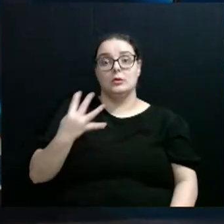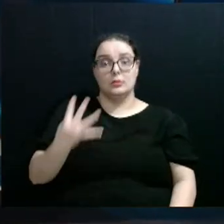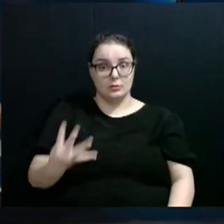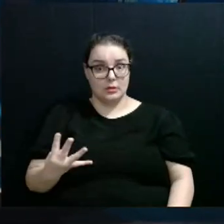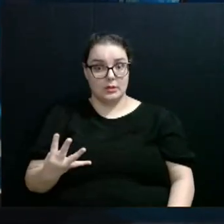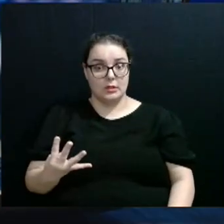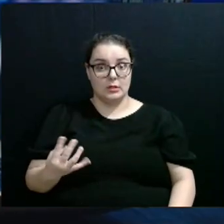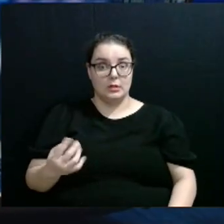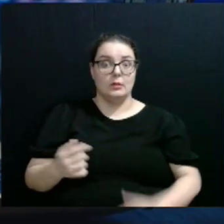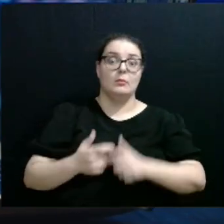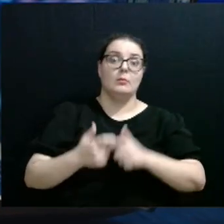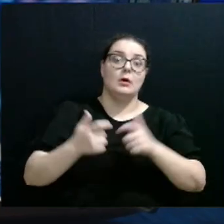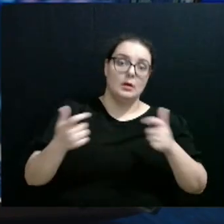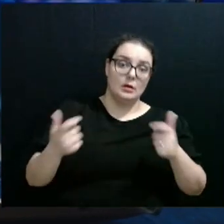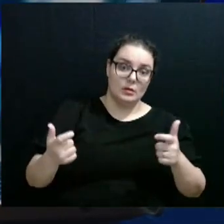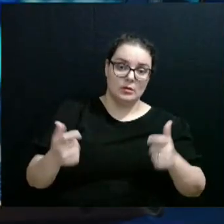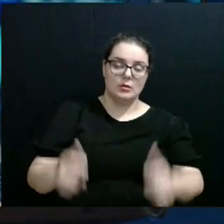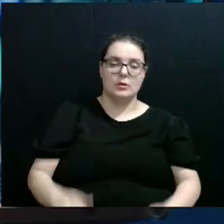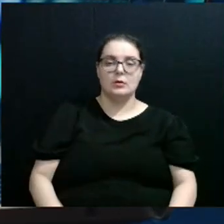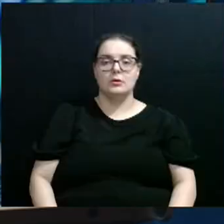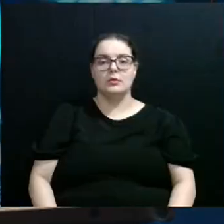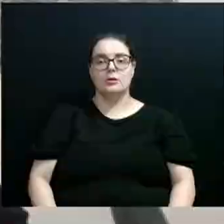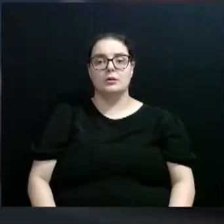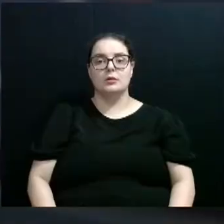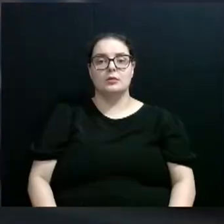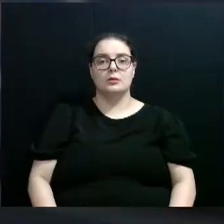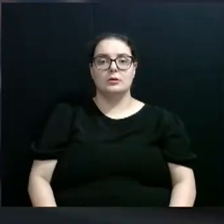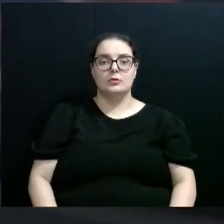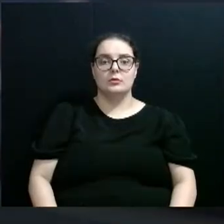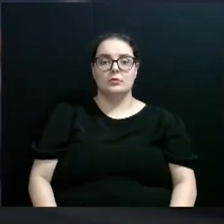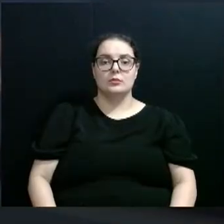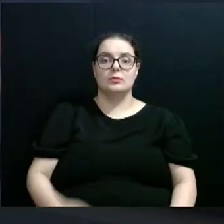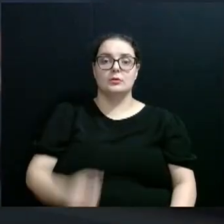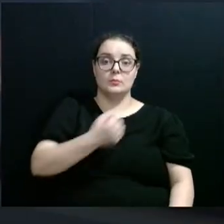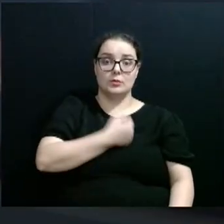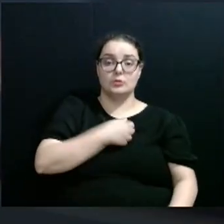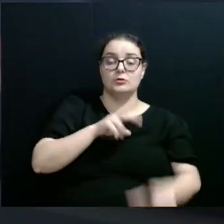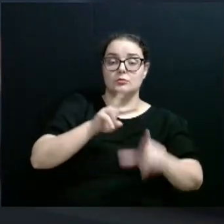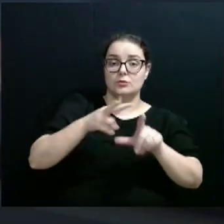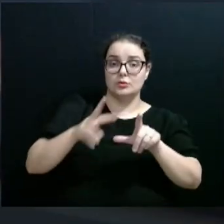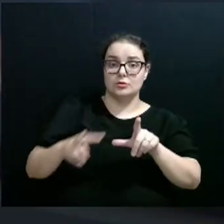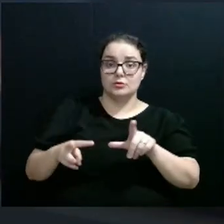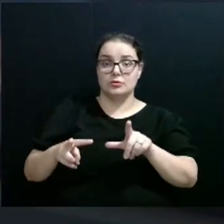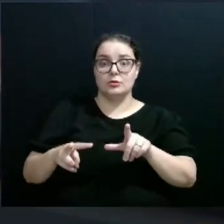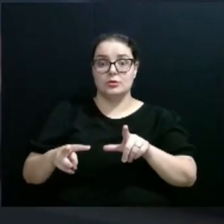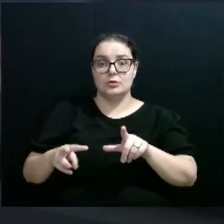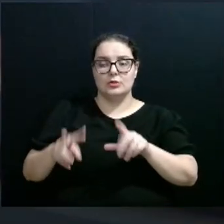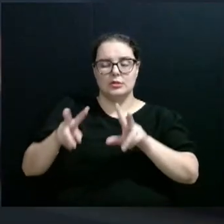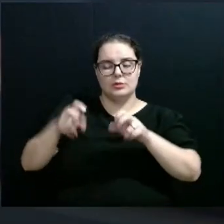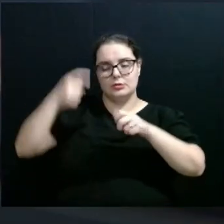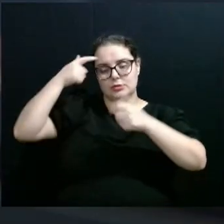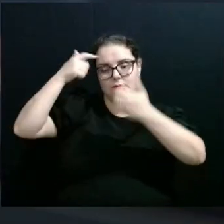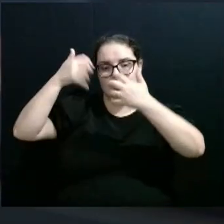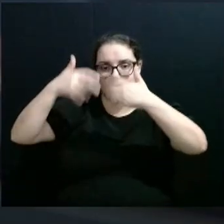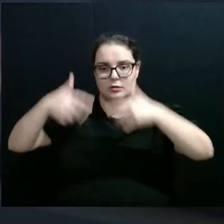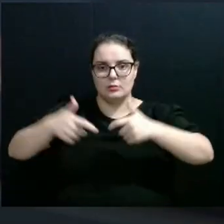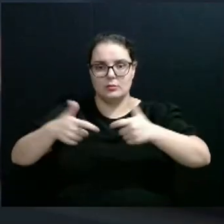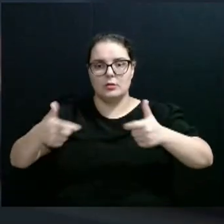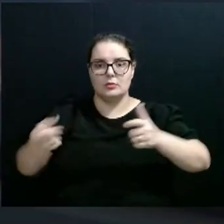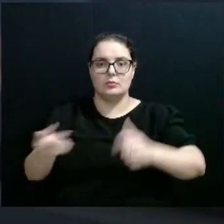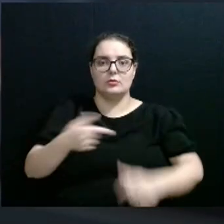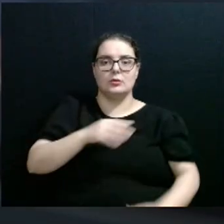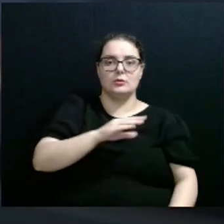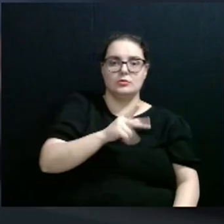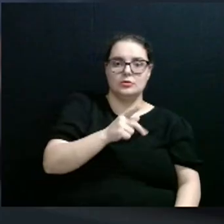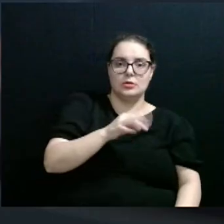quando a gente fala maior em número de parâmetros, de neurônios que ele usa, é muito maior do que o ChatGPT 3. E